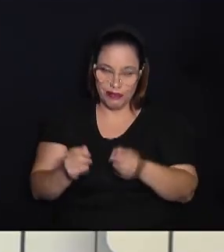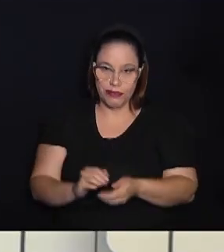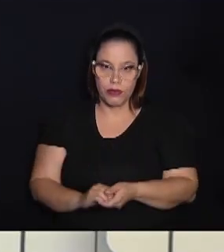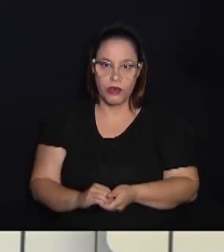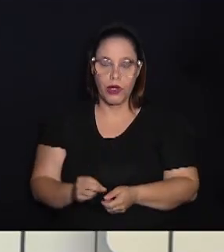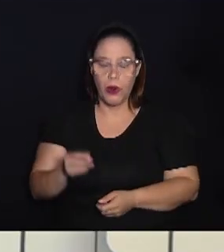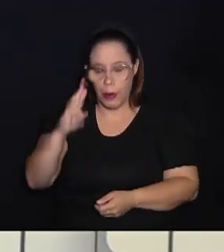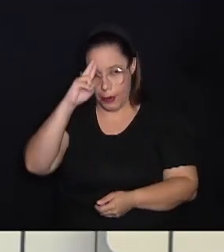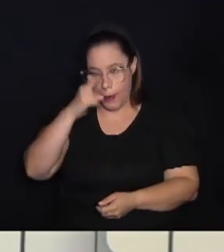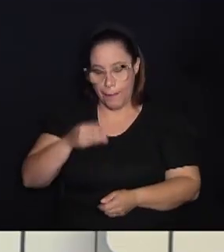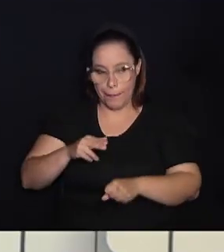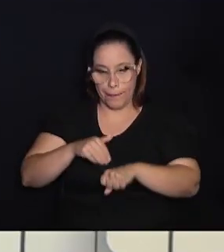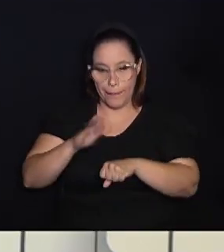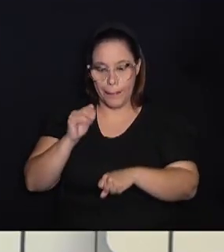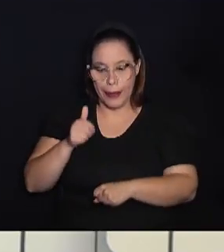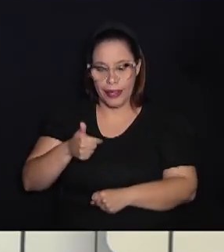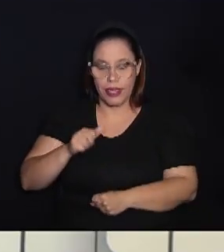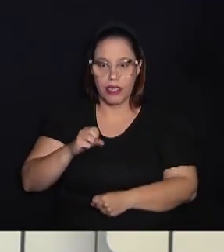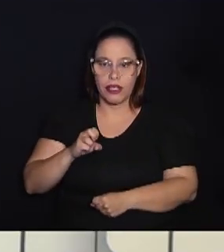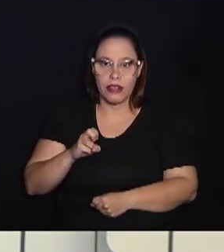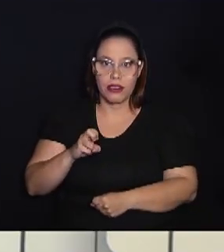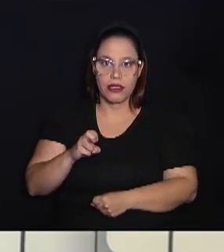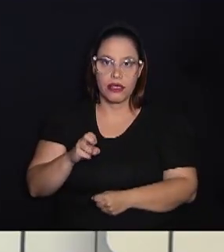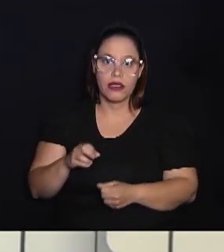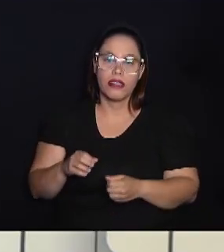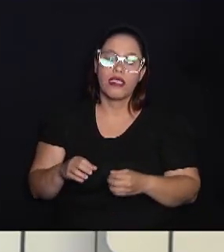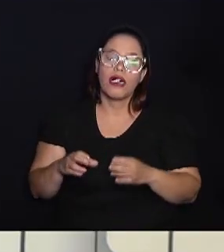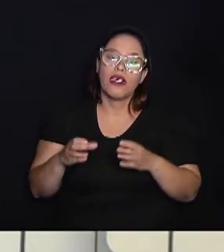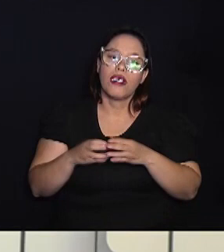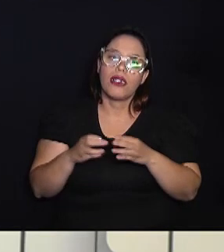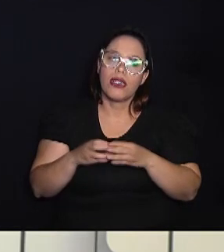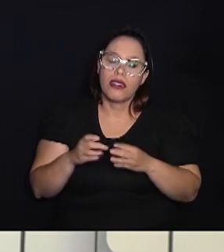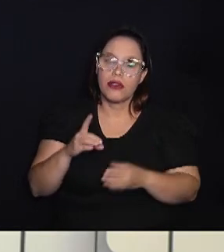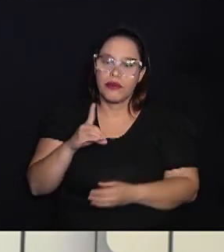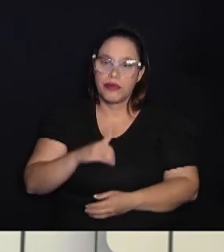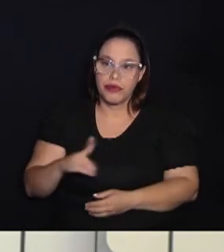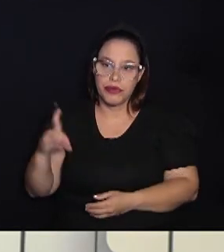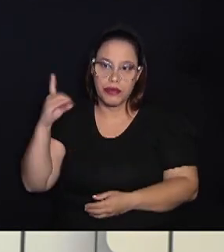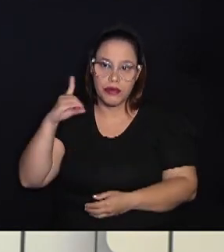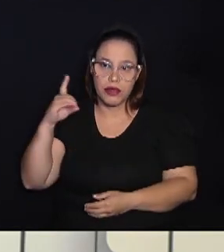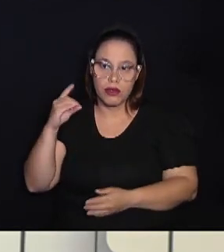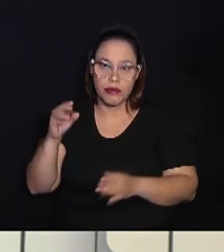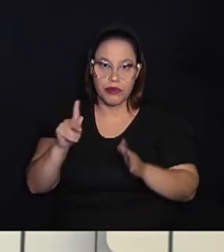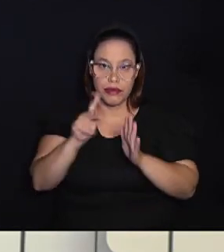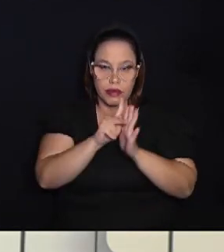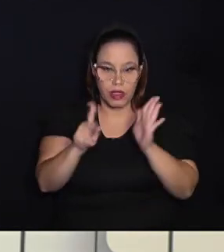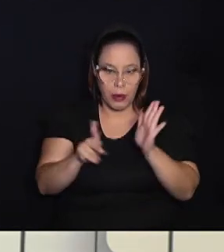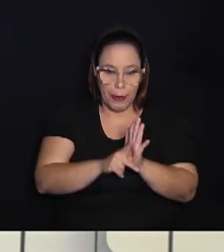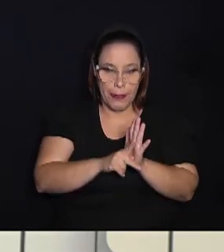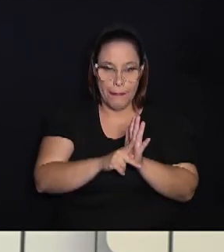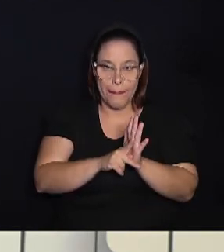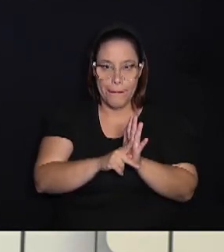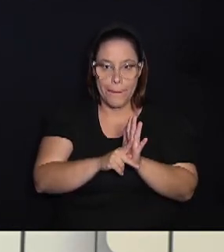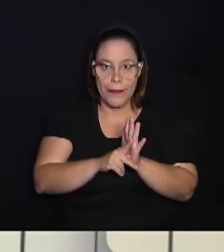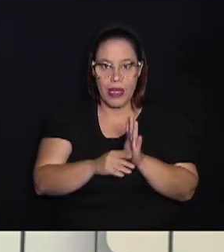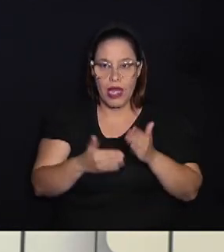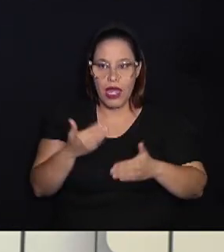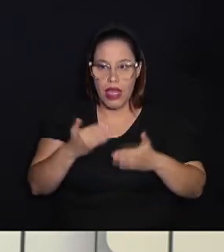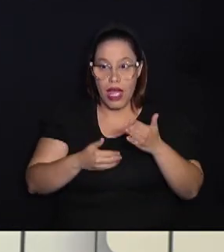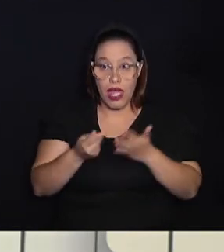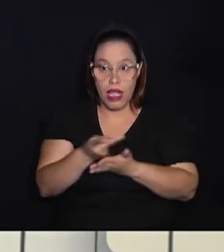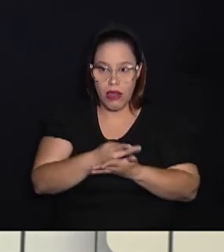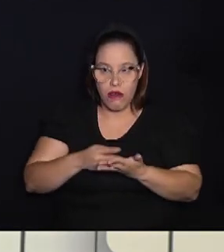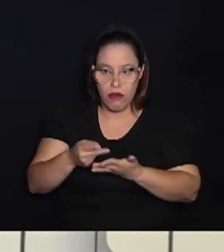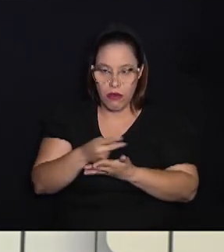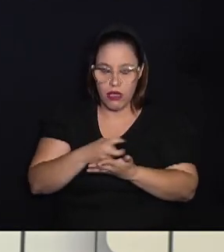Meio-dia, mais 15 minutos. Olha só, a Câmara dos Deputados aprovou o projeto de regulamentação da reforma